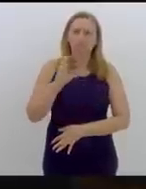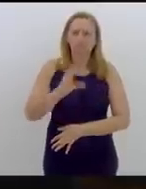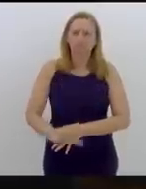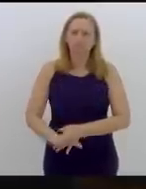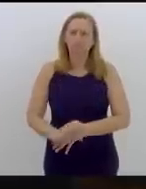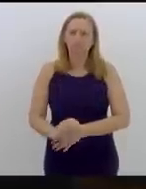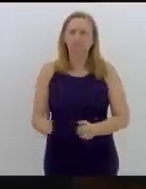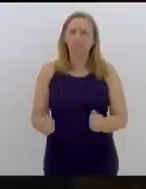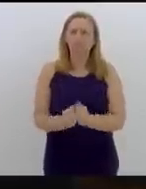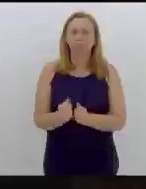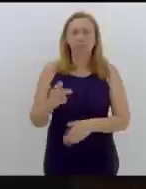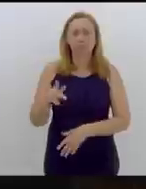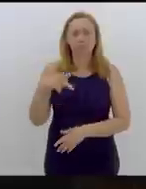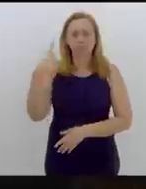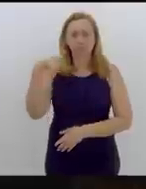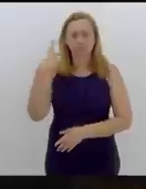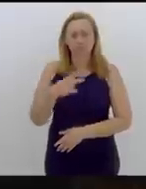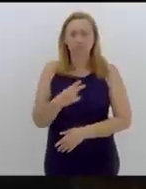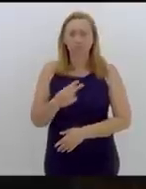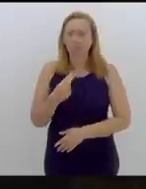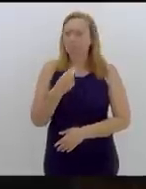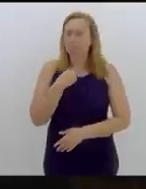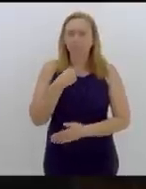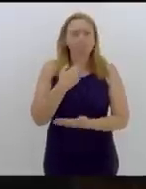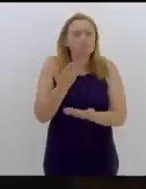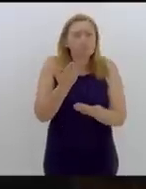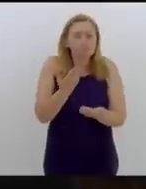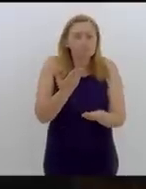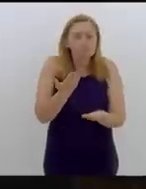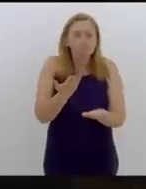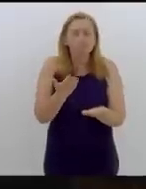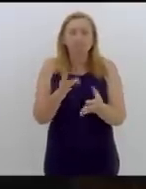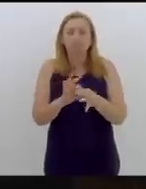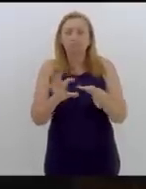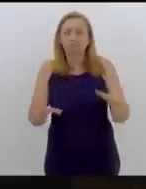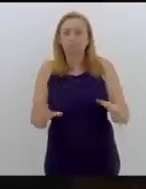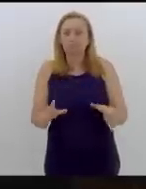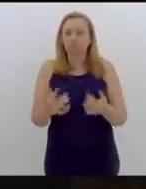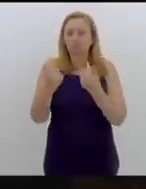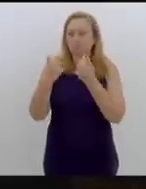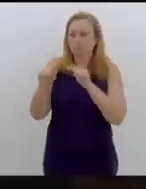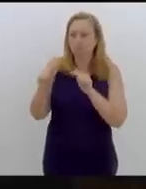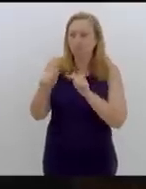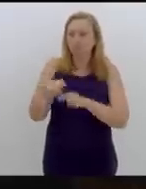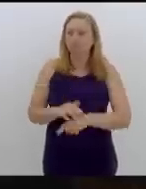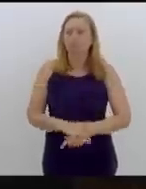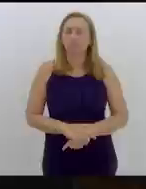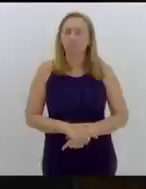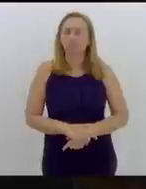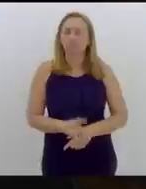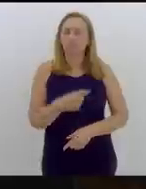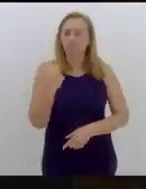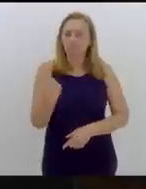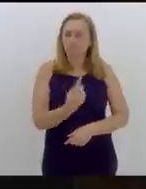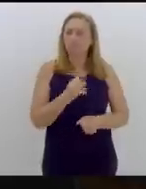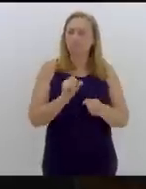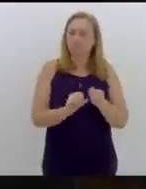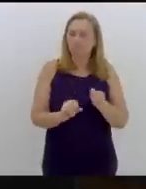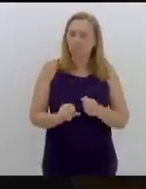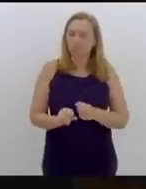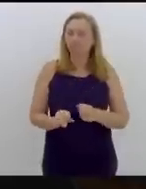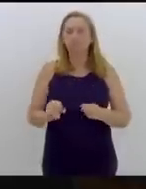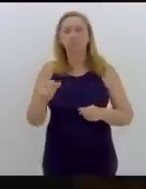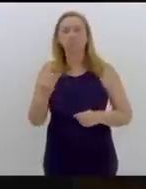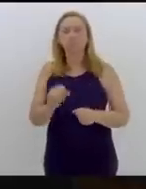Parlamento o que a gente não pode permitir é que essa crítica que nós fazemos e faço